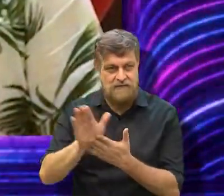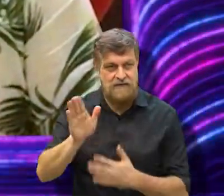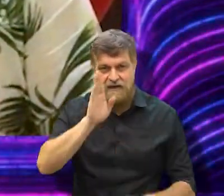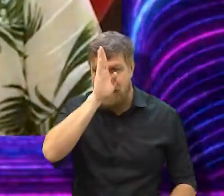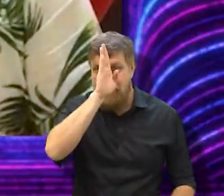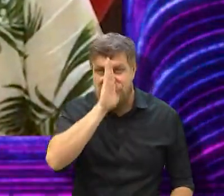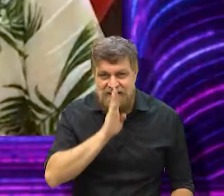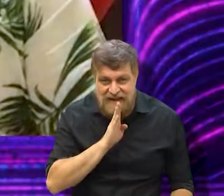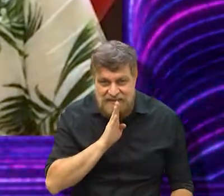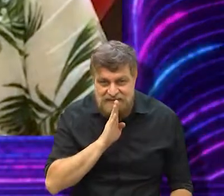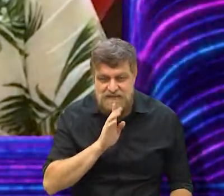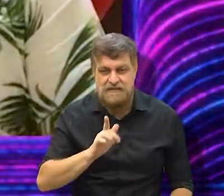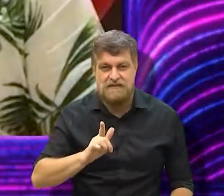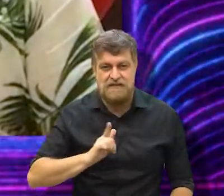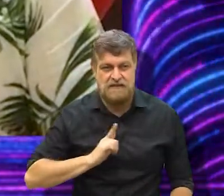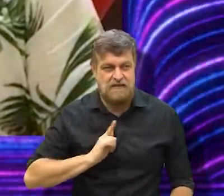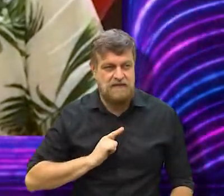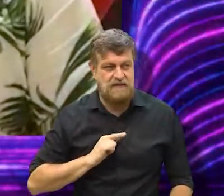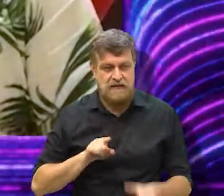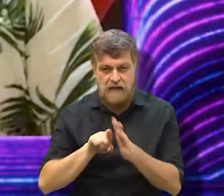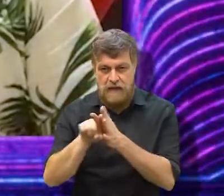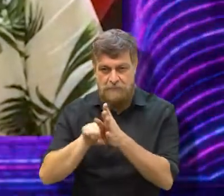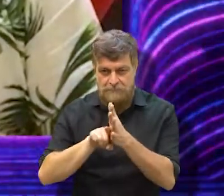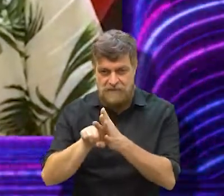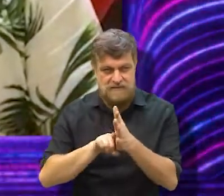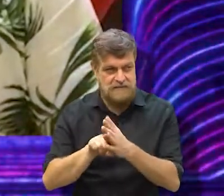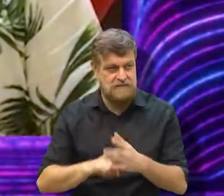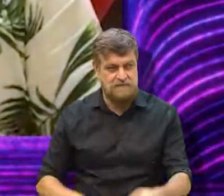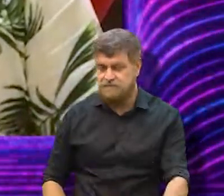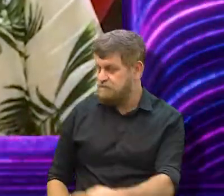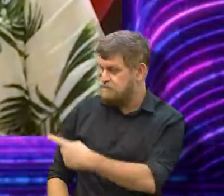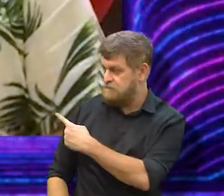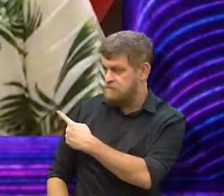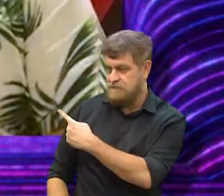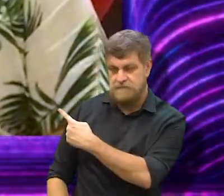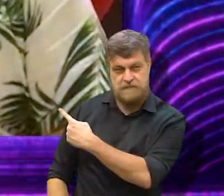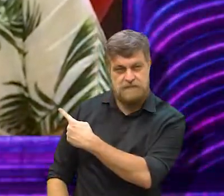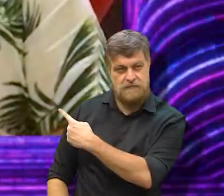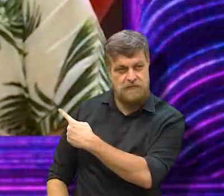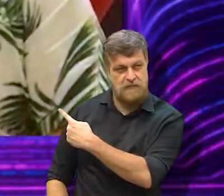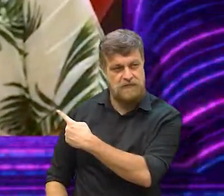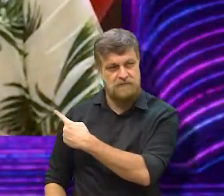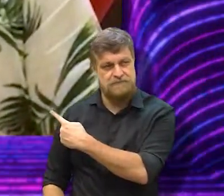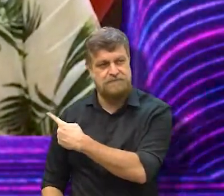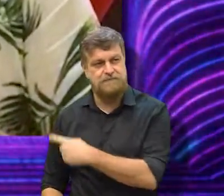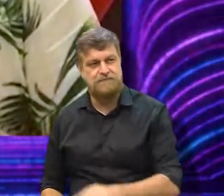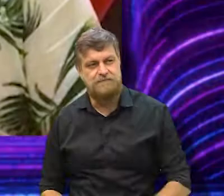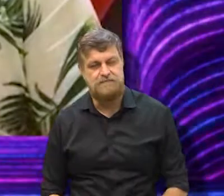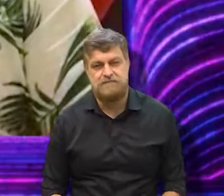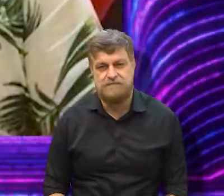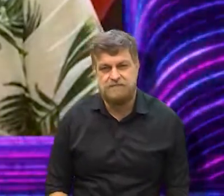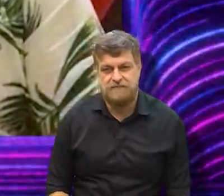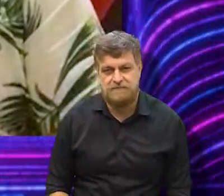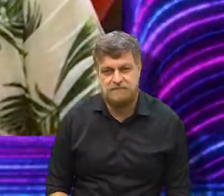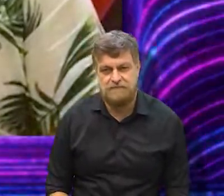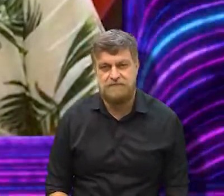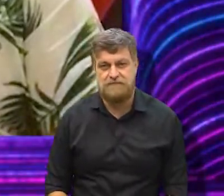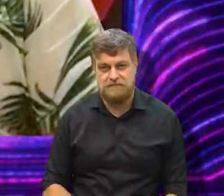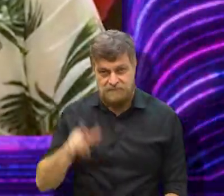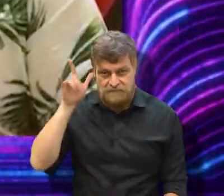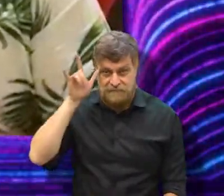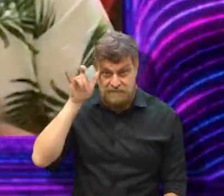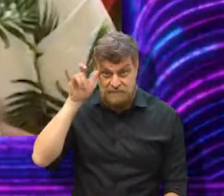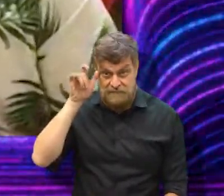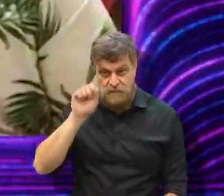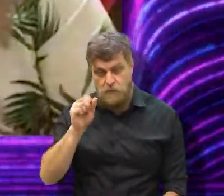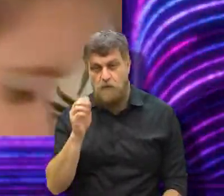pela empresa Fanbrás. Basta entrar na página, pela página no Fanbrás, pelo Instagram,